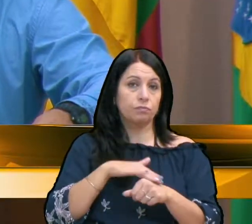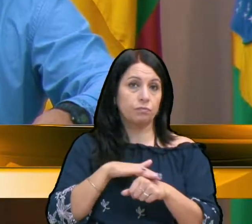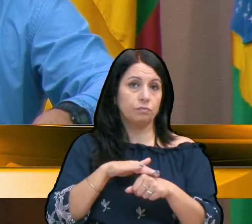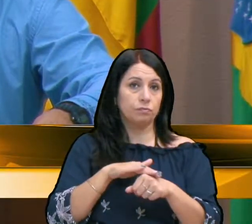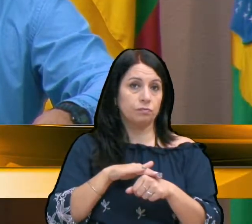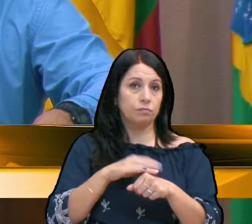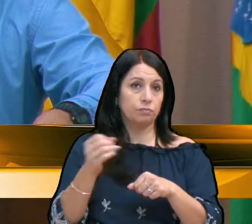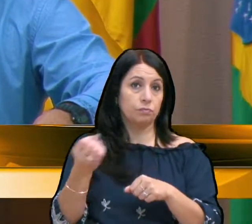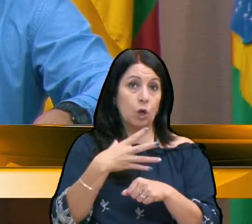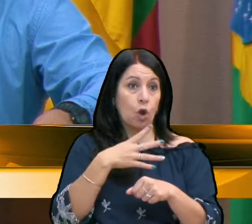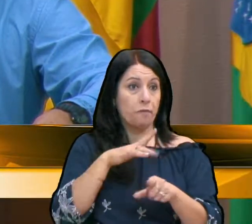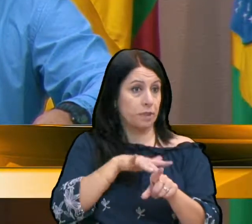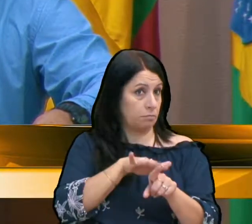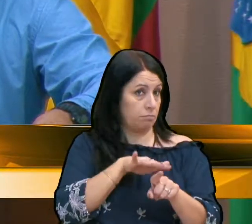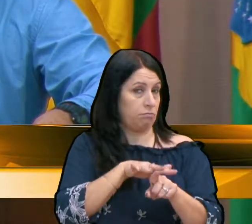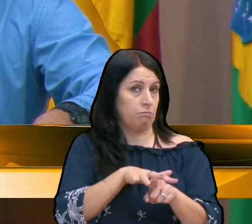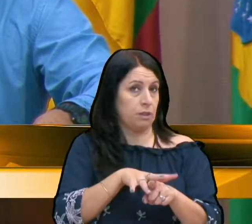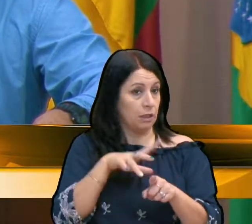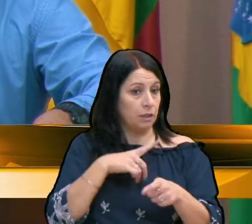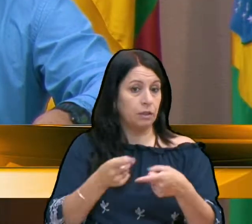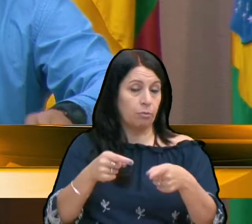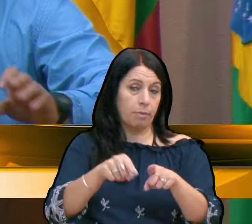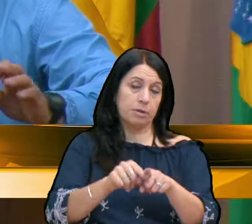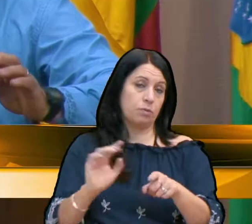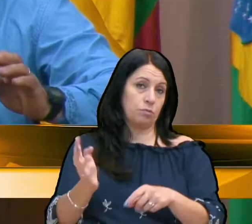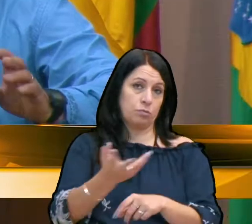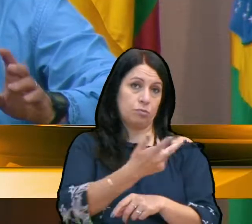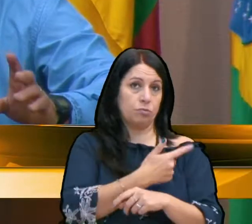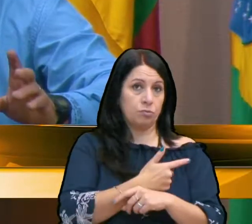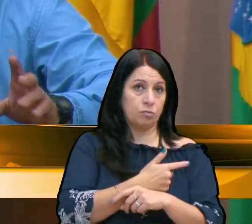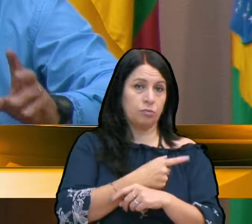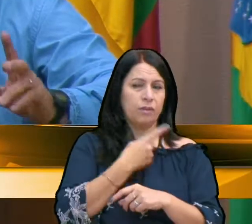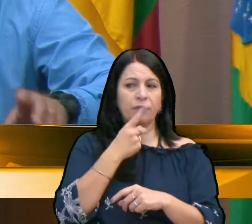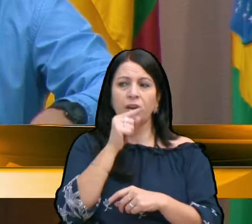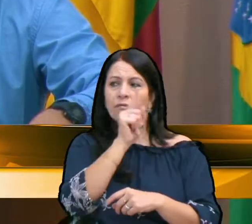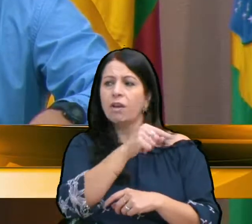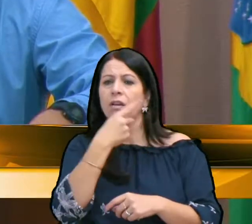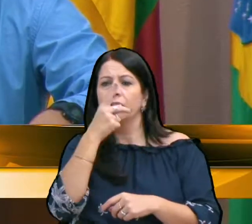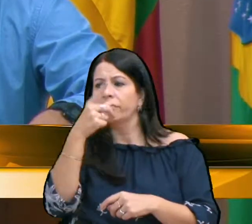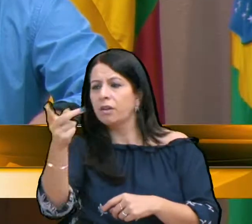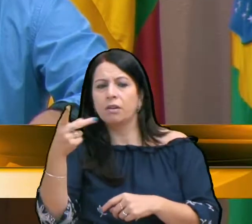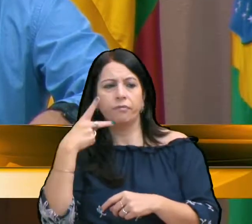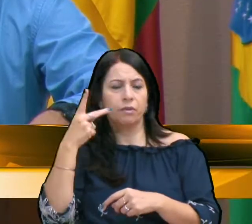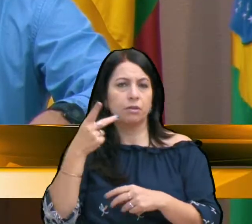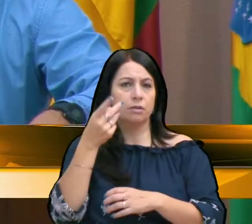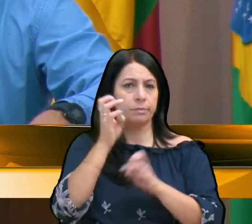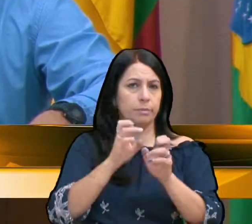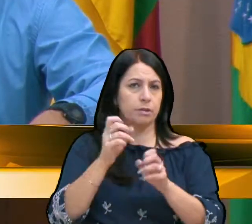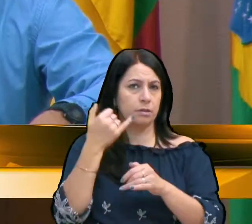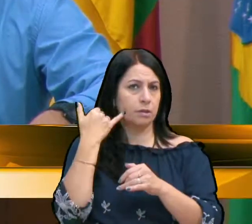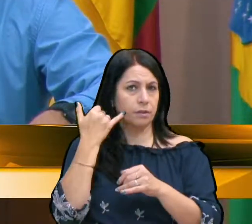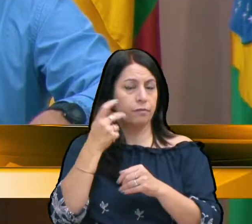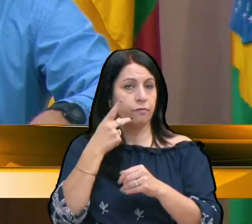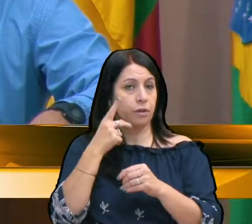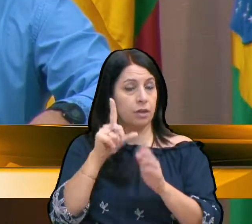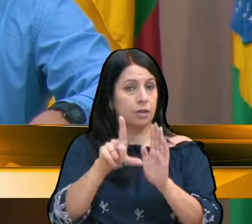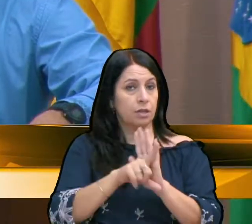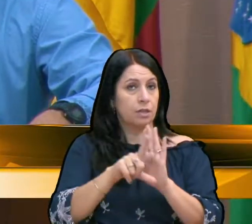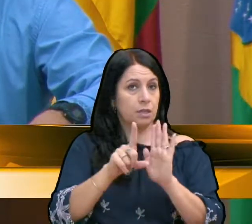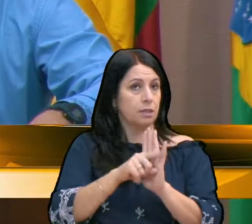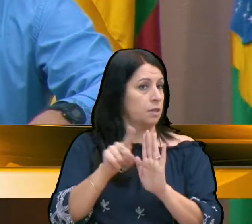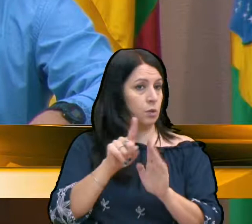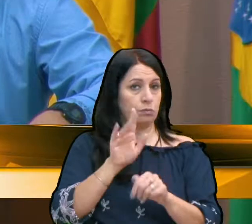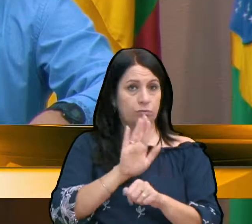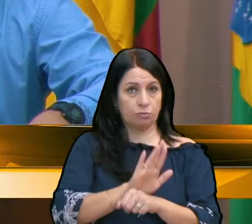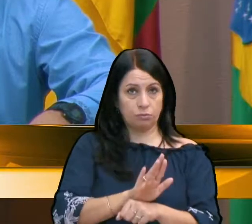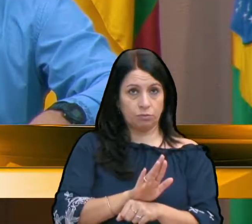novas demandas. Tem que ver a parceria como um todo. Tem muito disso que diz que assim, as operadoras dizem que as nossas leis não